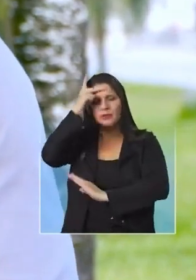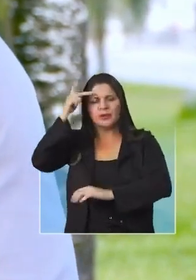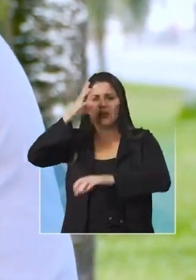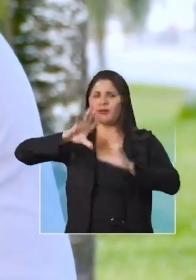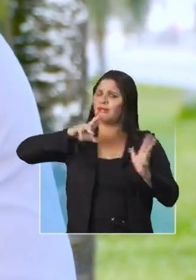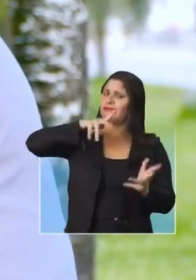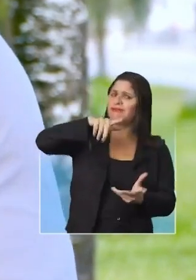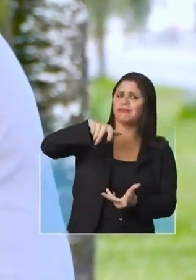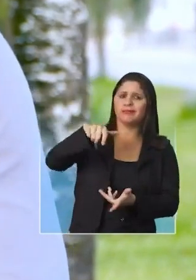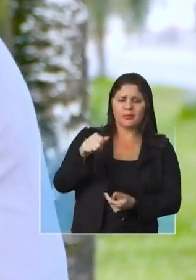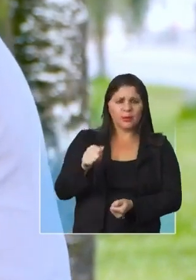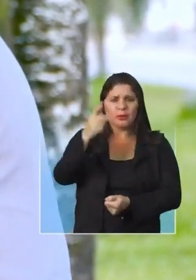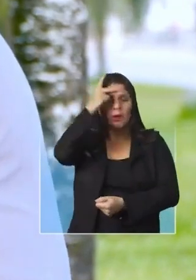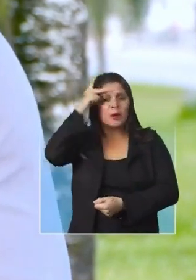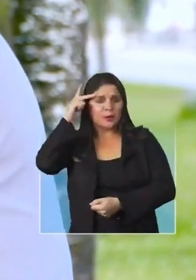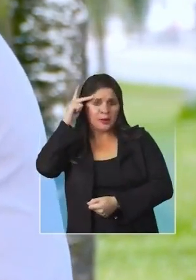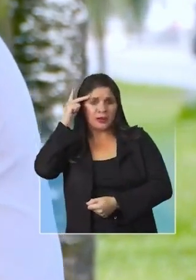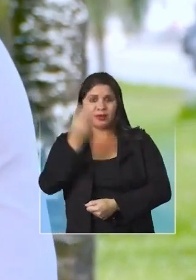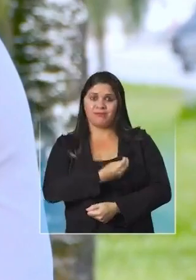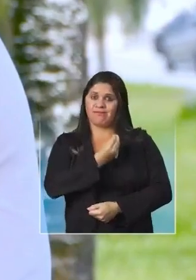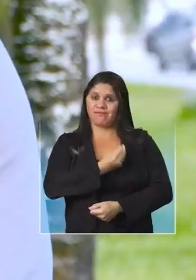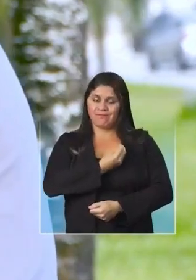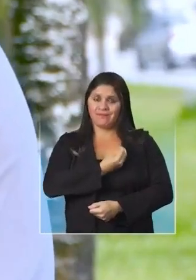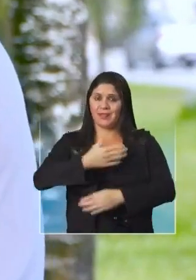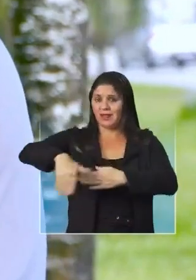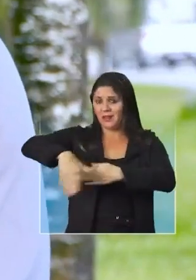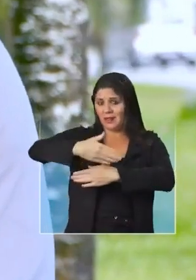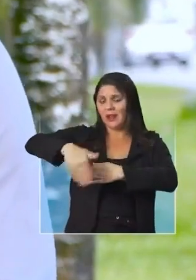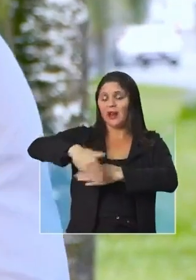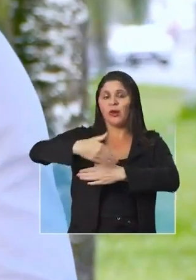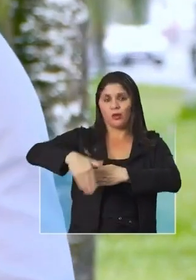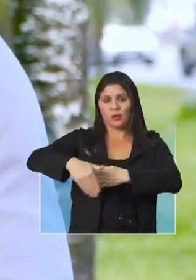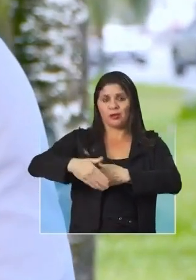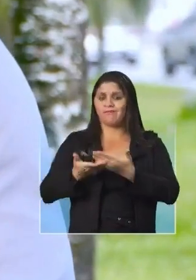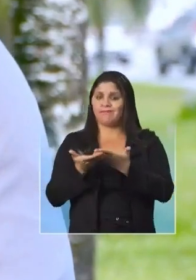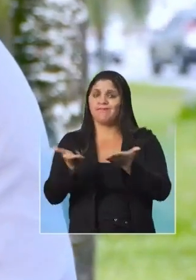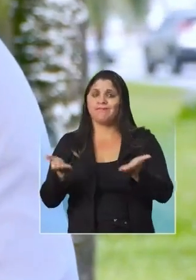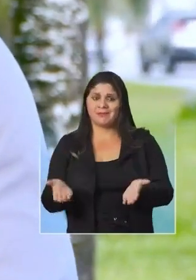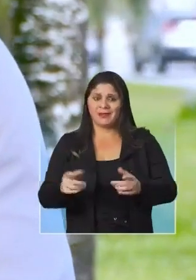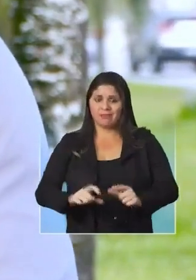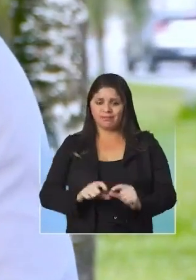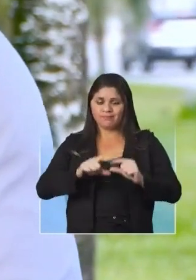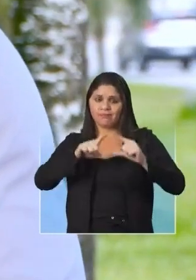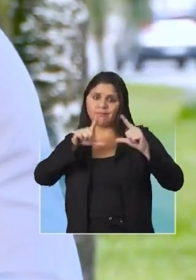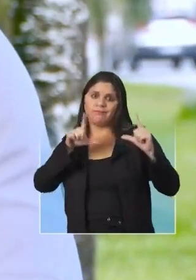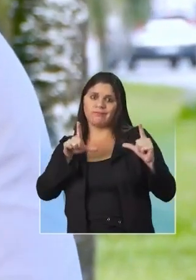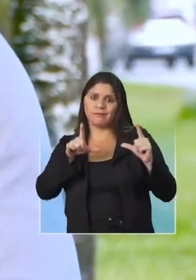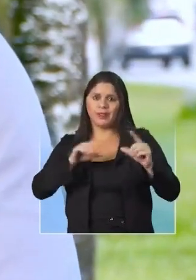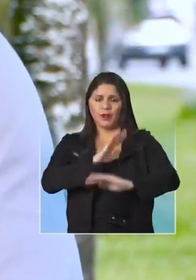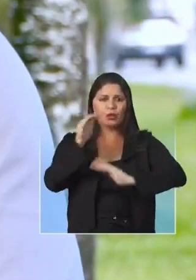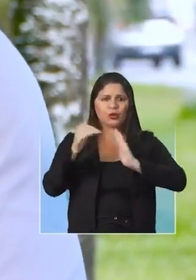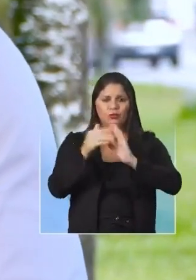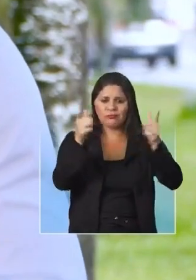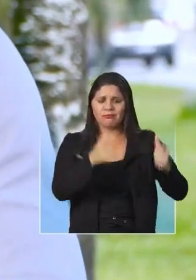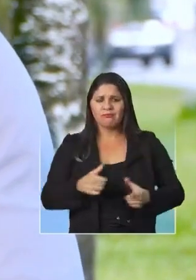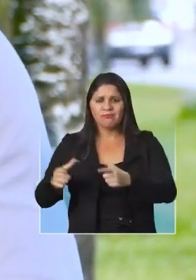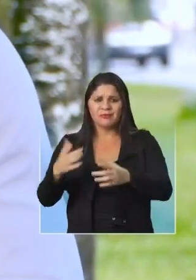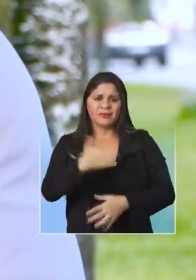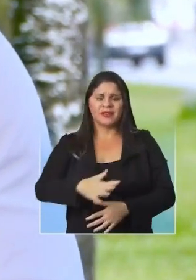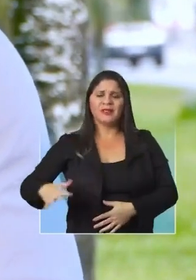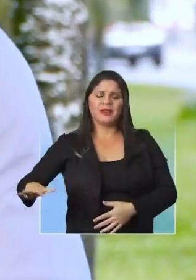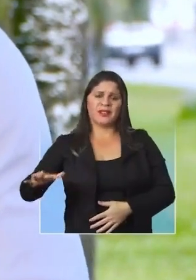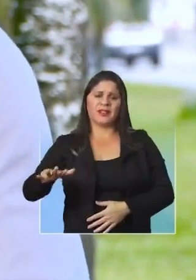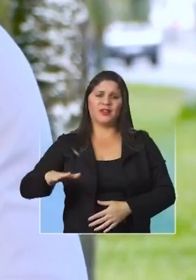mundo são as pessoas que vivem em situação de rua. E isso em todas as cidades, em